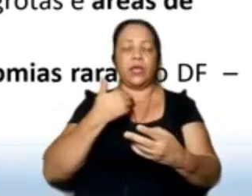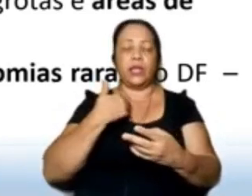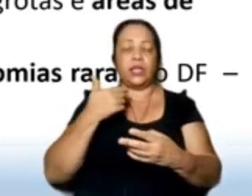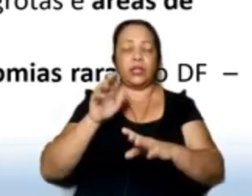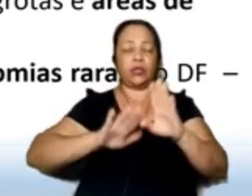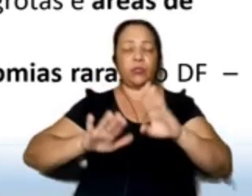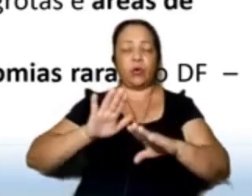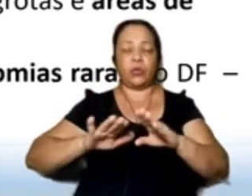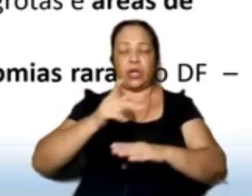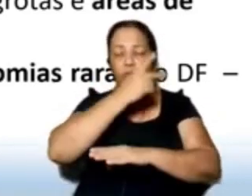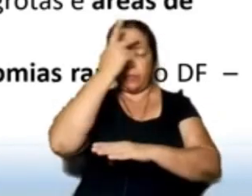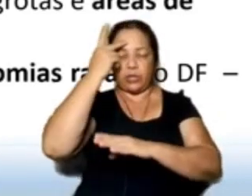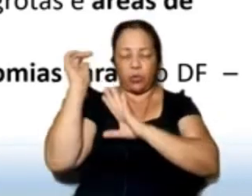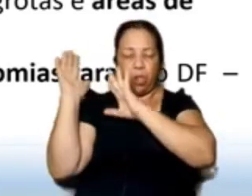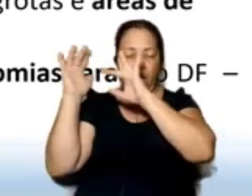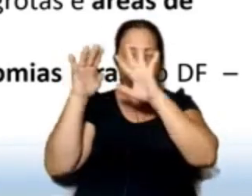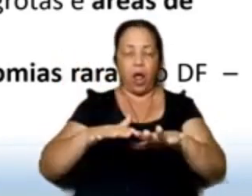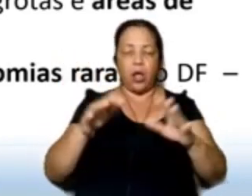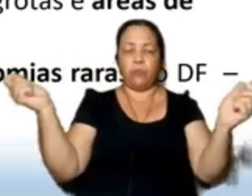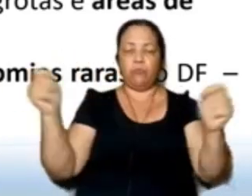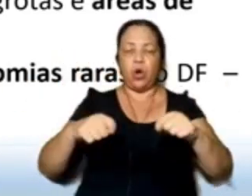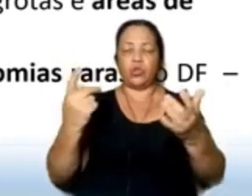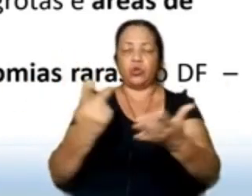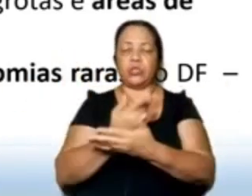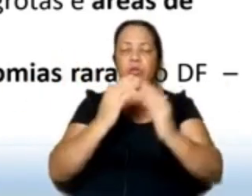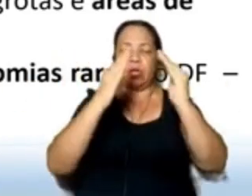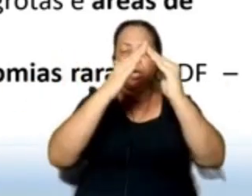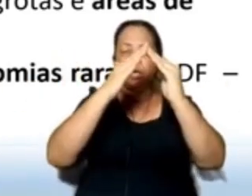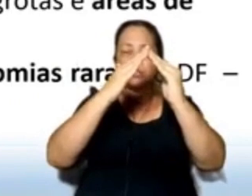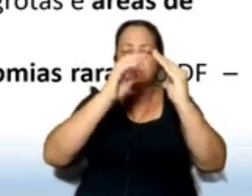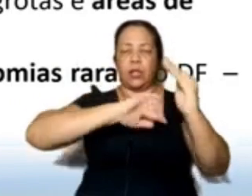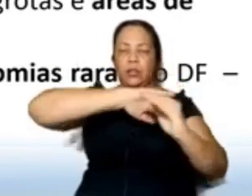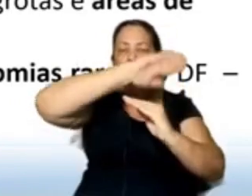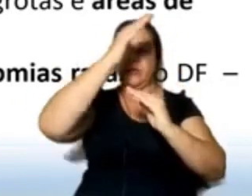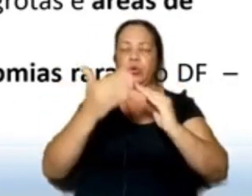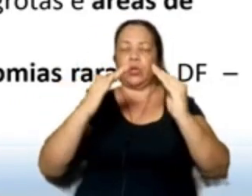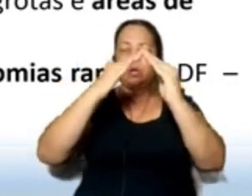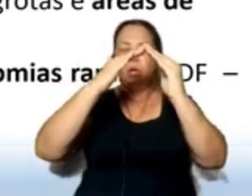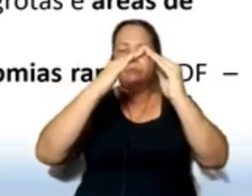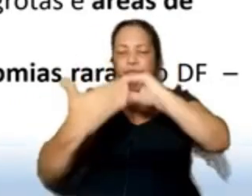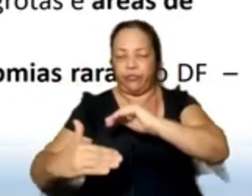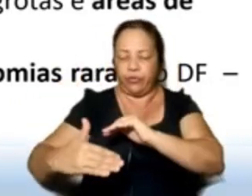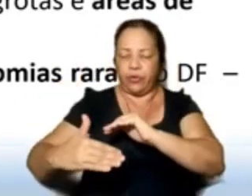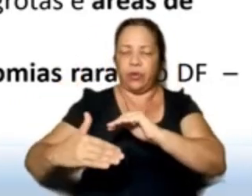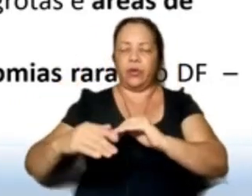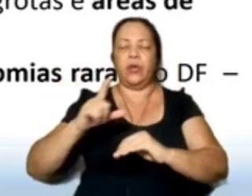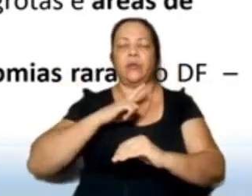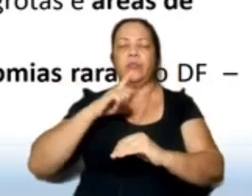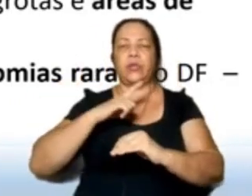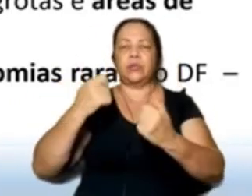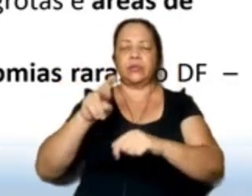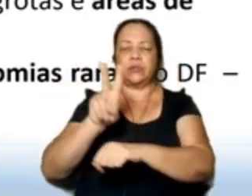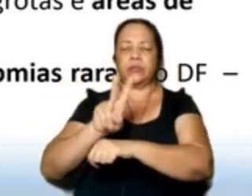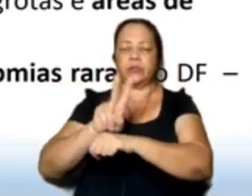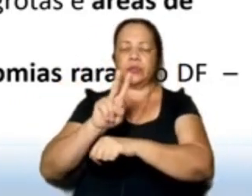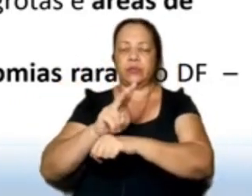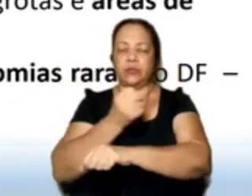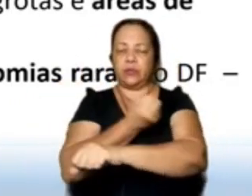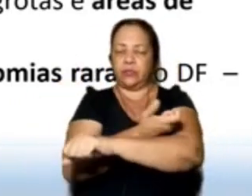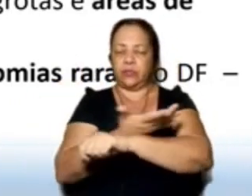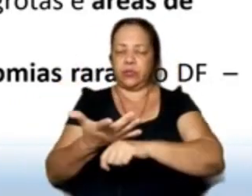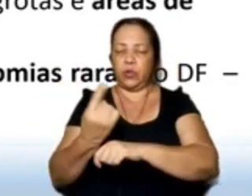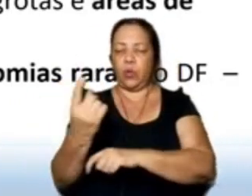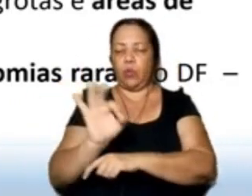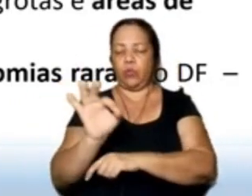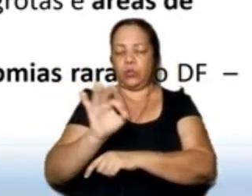grotas e áreas de deslizamentos. E, além disso, como eu falei, presença de fisionomias vegetacionais raras, que estão em menos de 1% do